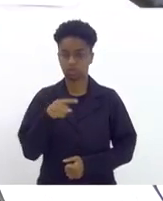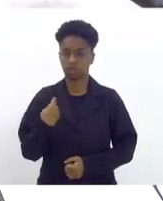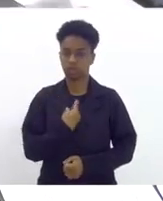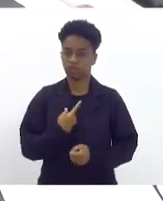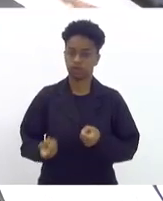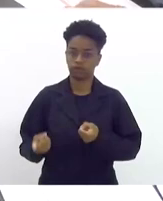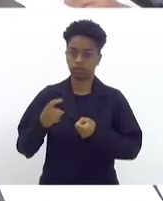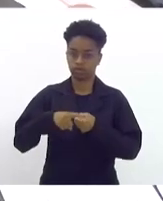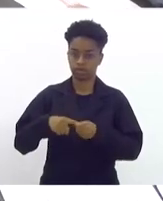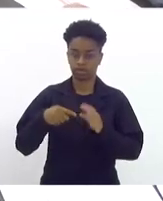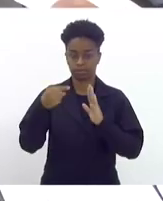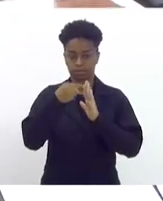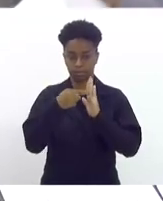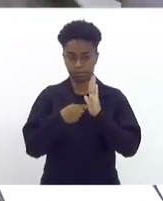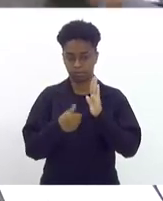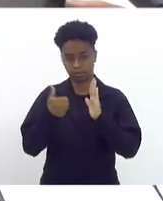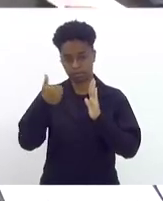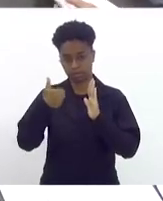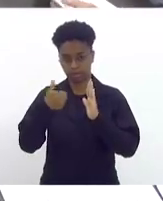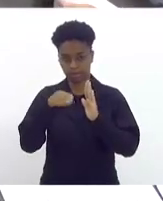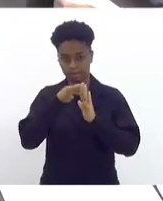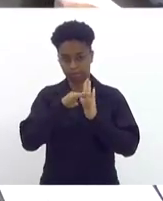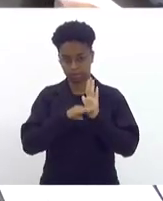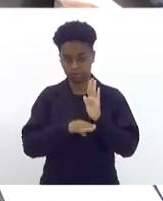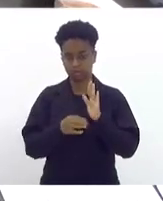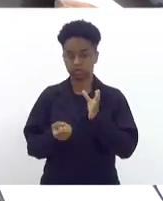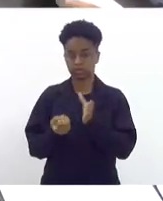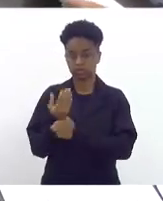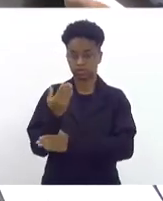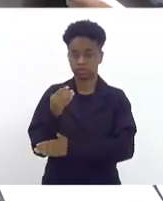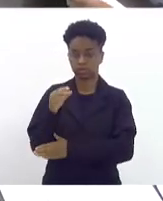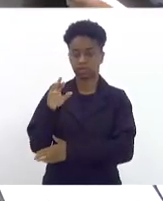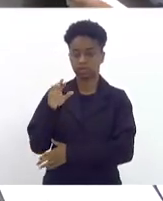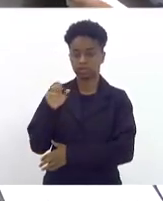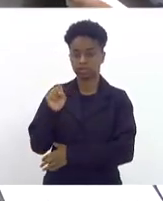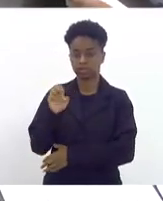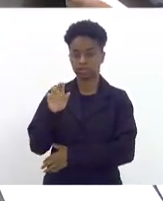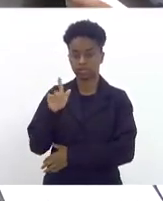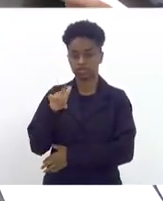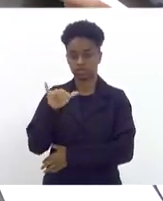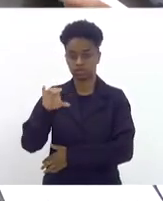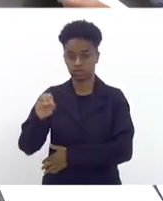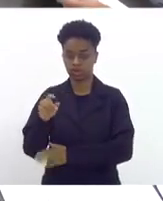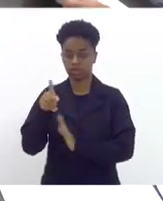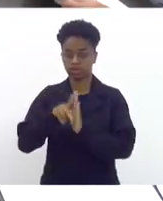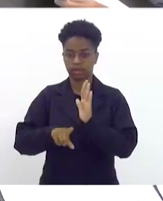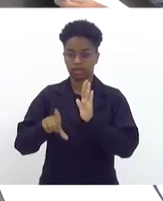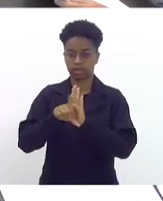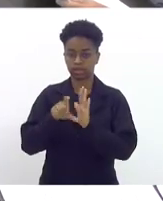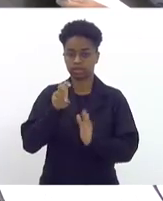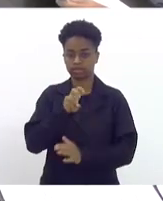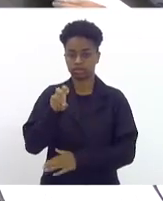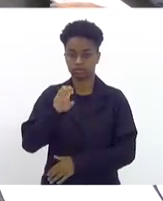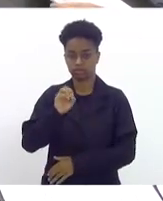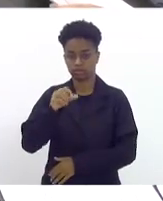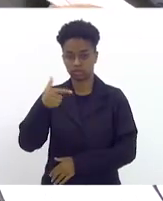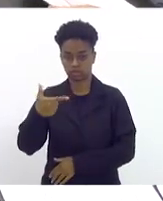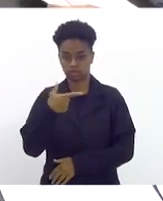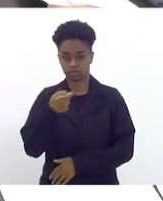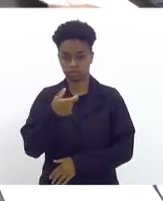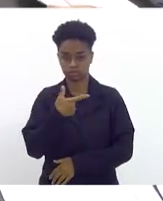ao item um da pauta projetos de relatoria Deputado Dr Serginho trata-se do pl 5502 de 22